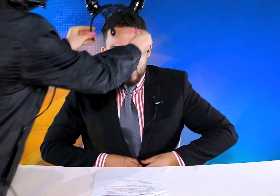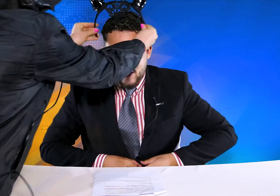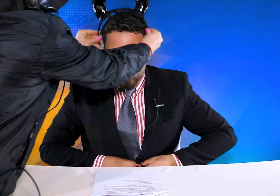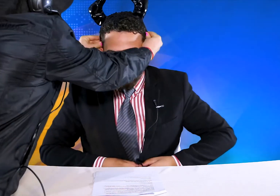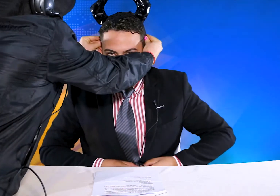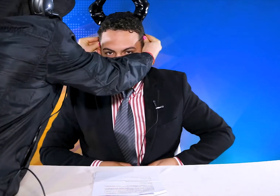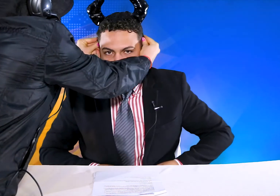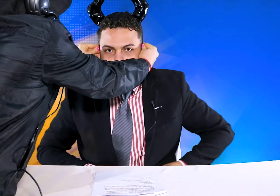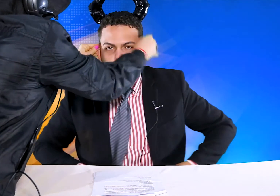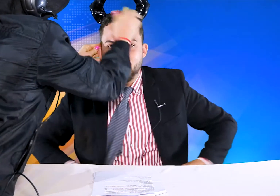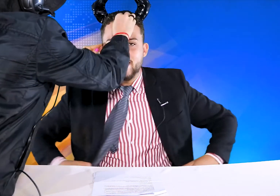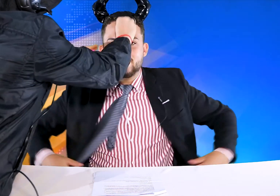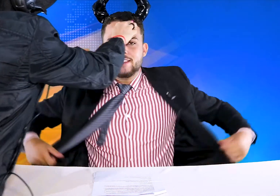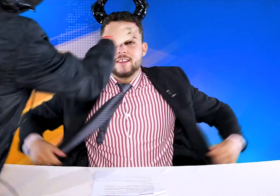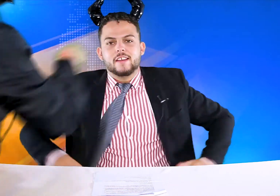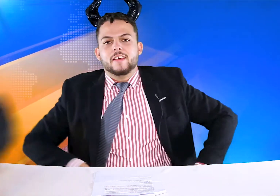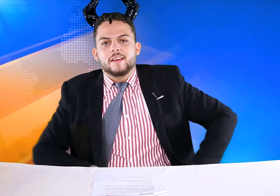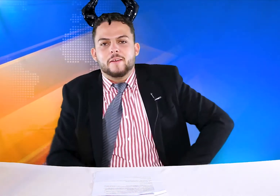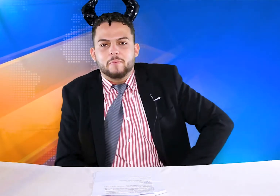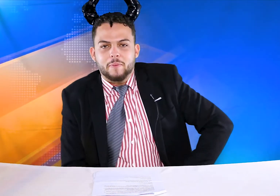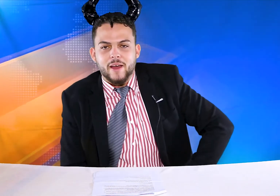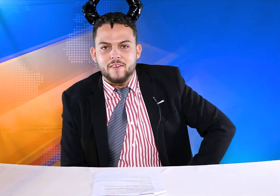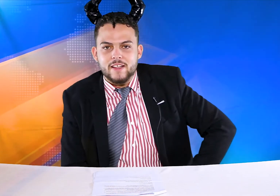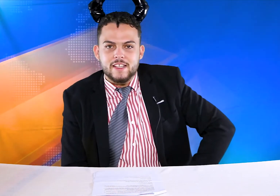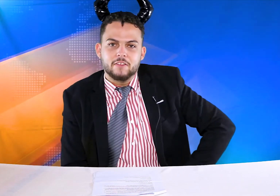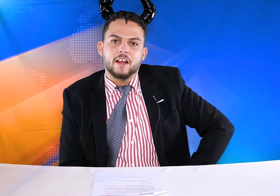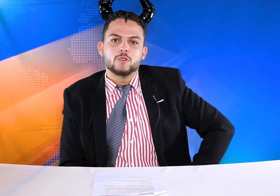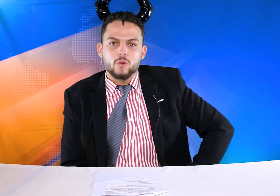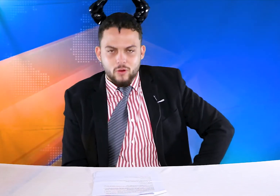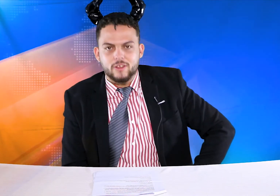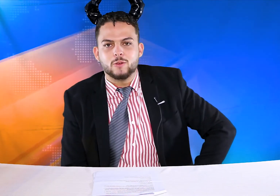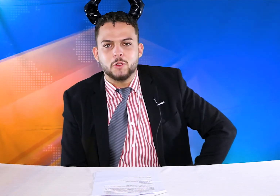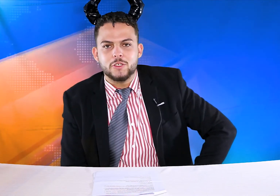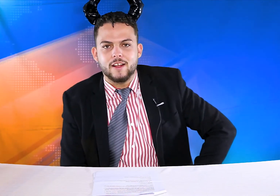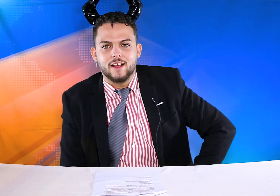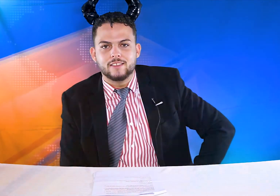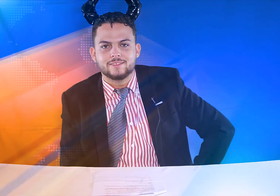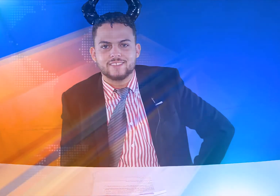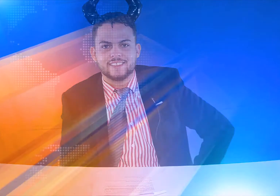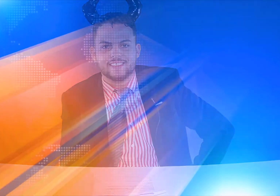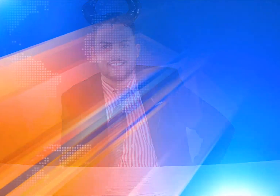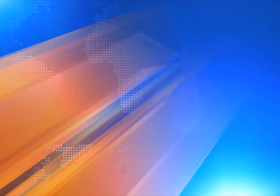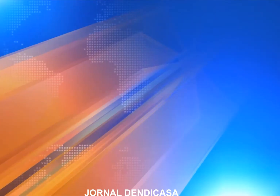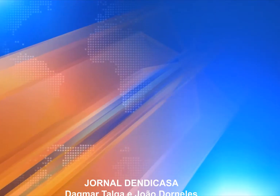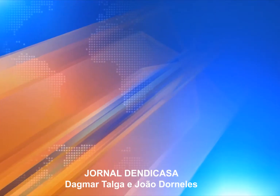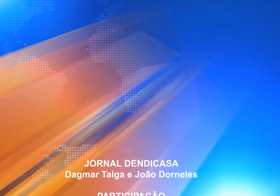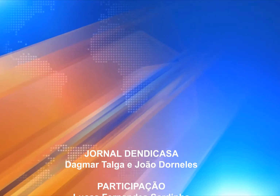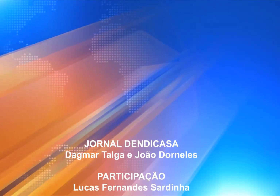Goiás e do mundo. Viu bem? Prepare a vacina do cachorro louco que eu tô chegando.